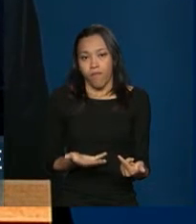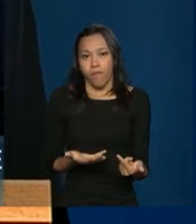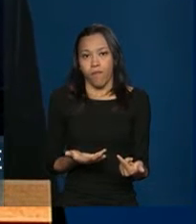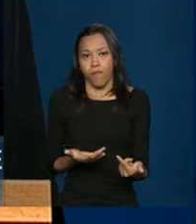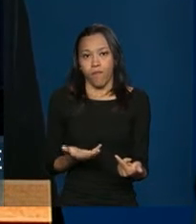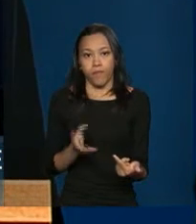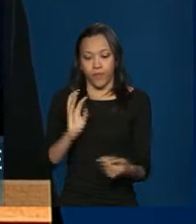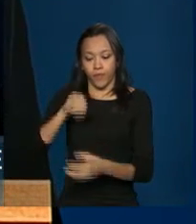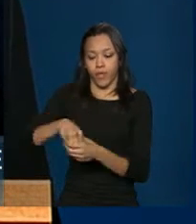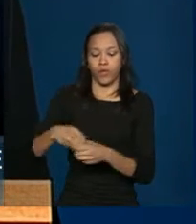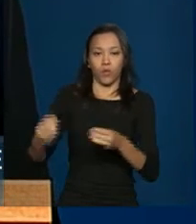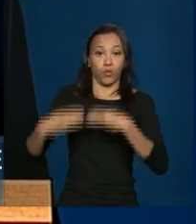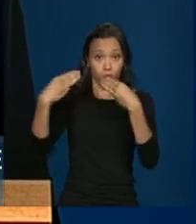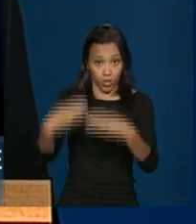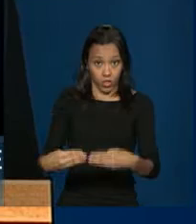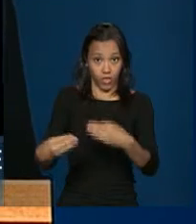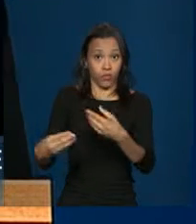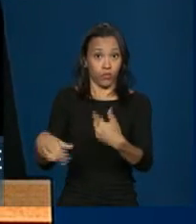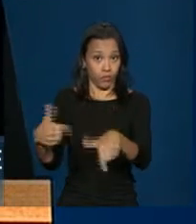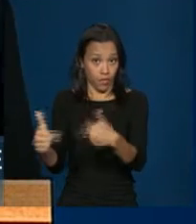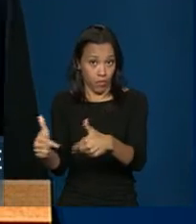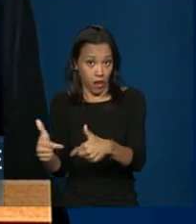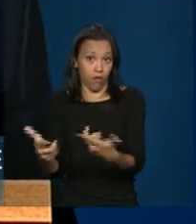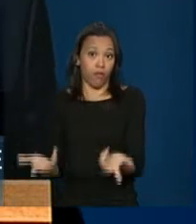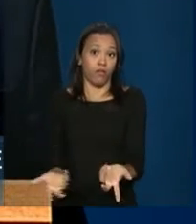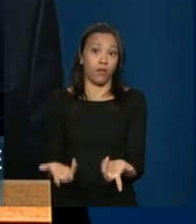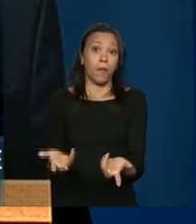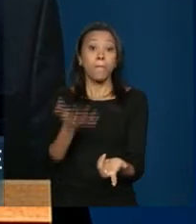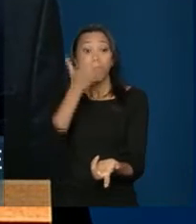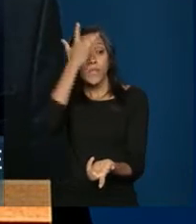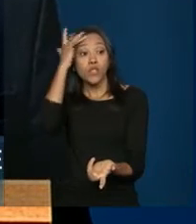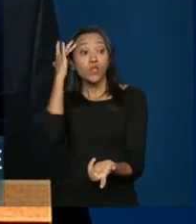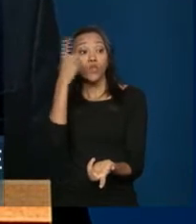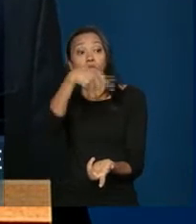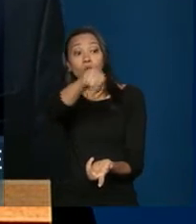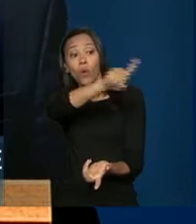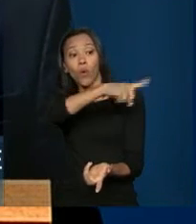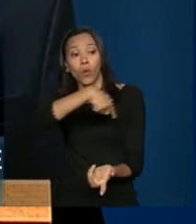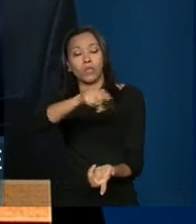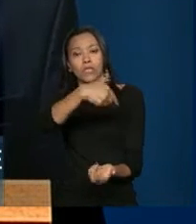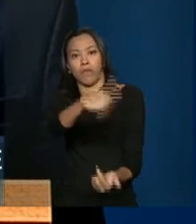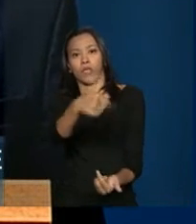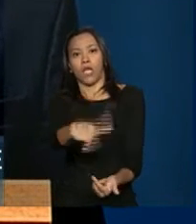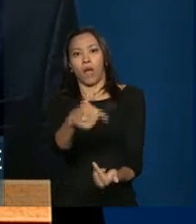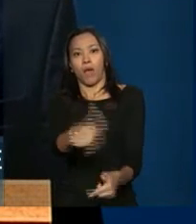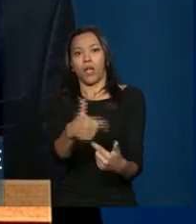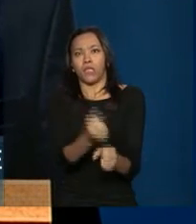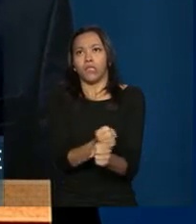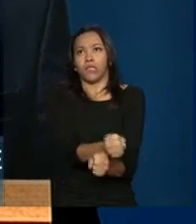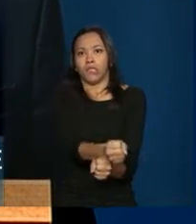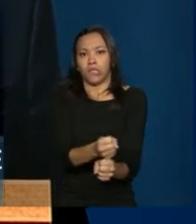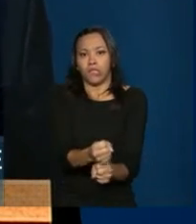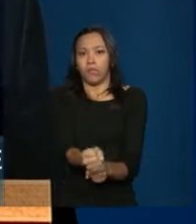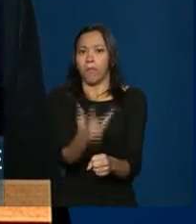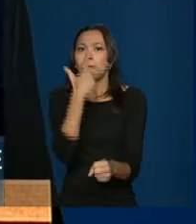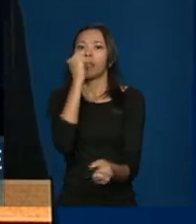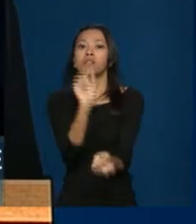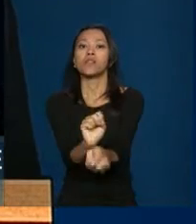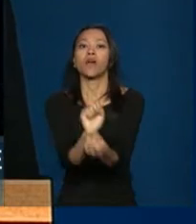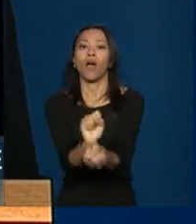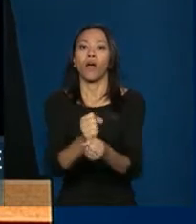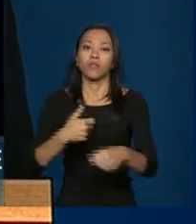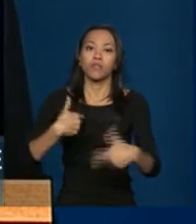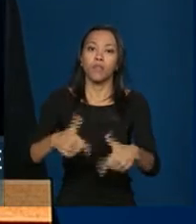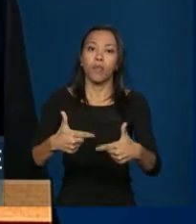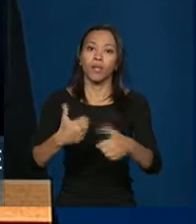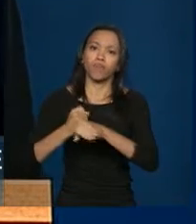do Ministério do Trabalho e Emprego, de resgate de pessoas que tinham sido submetidas à condição análoga de escravo.